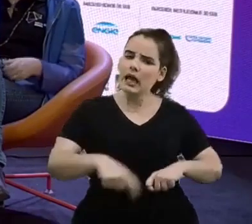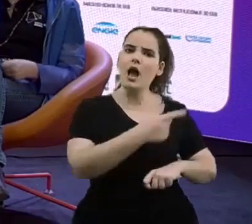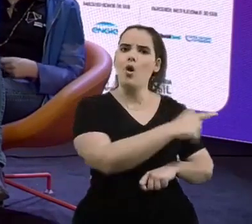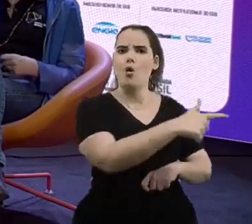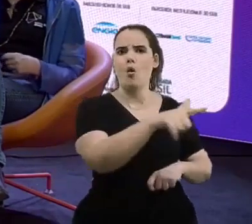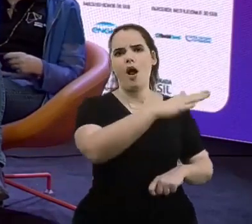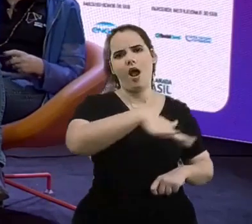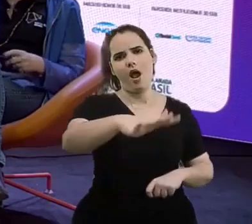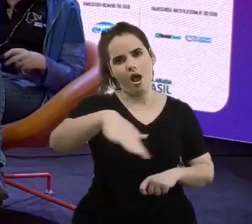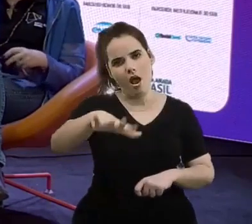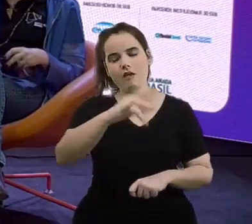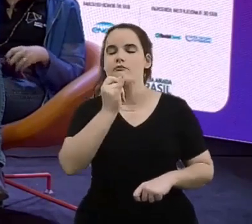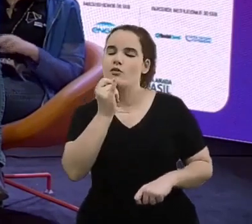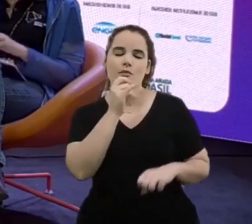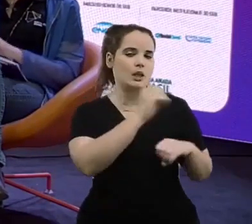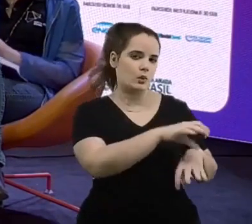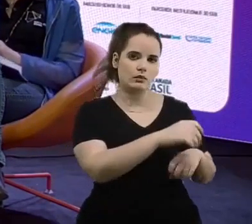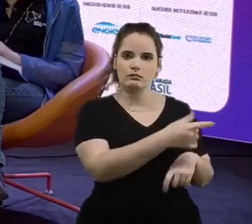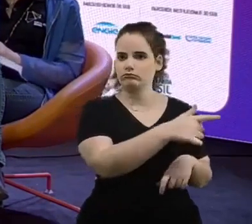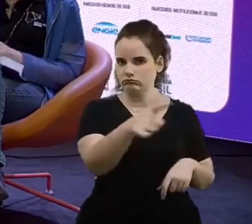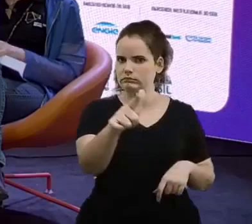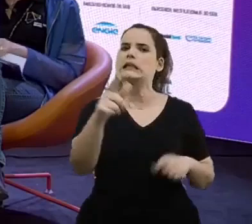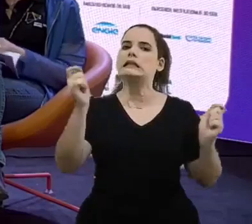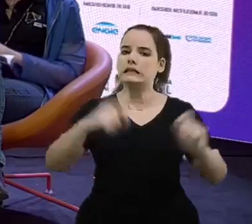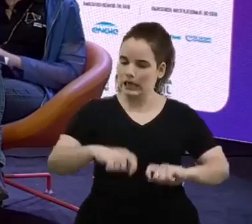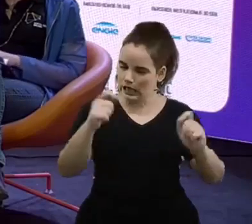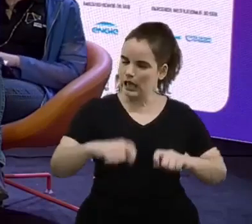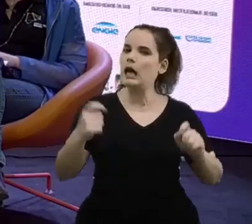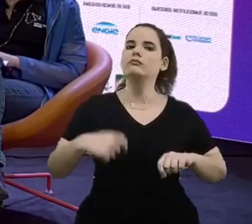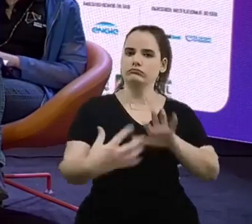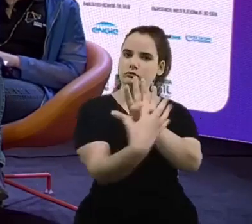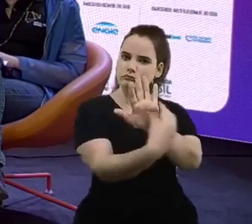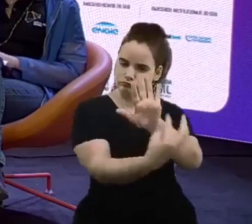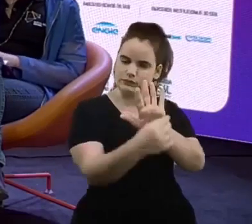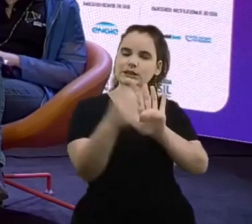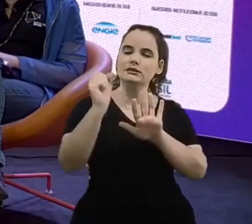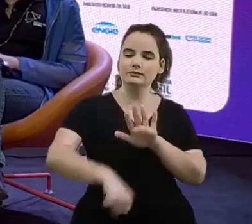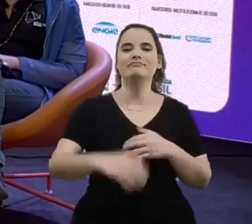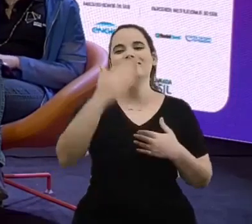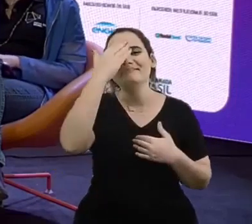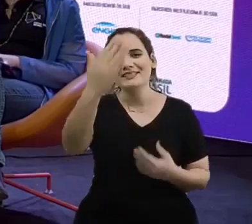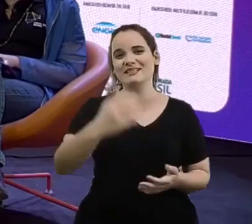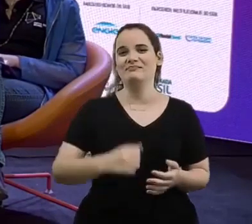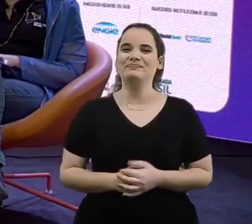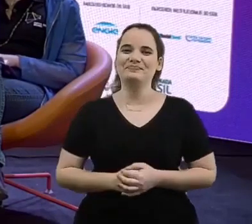e catalisem isso que fizeram. É isso, obrigada.